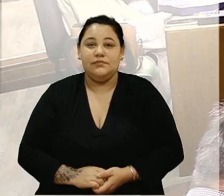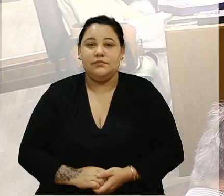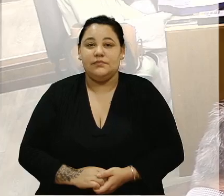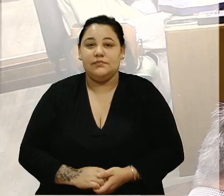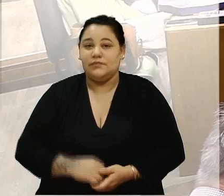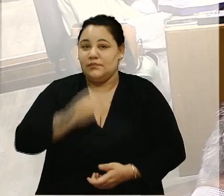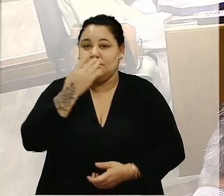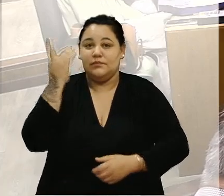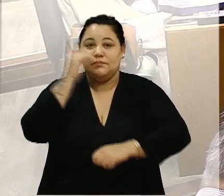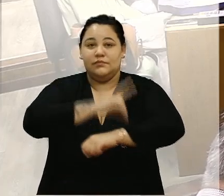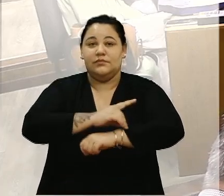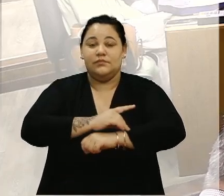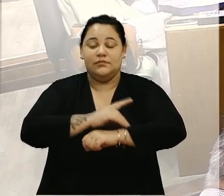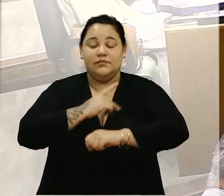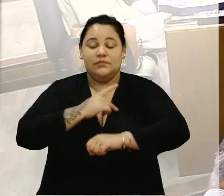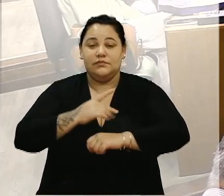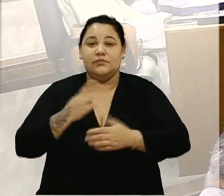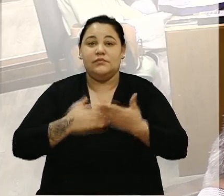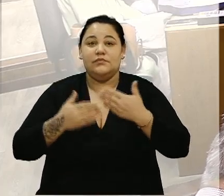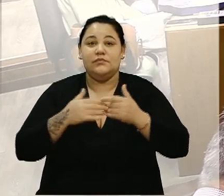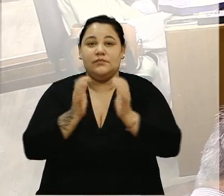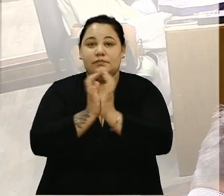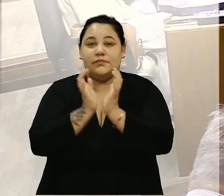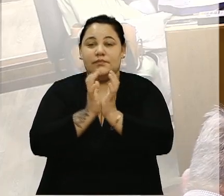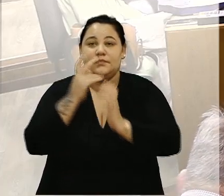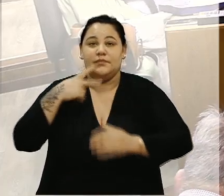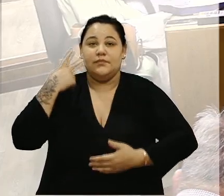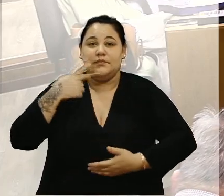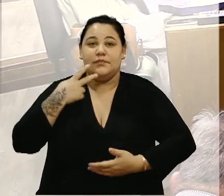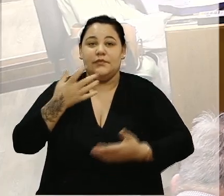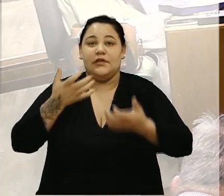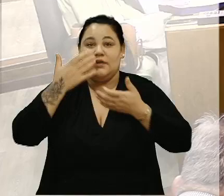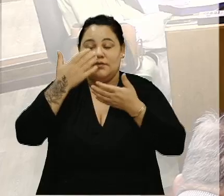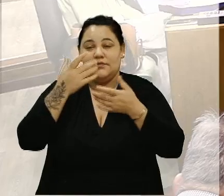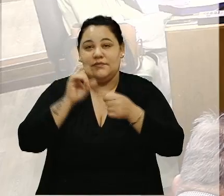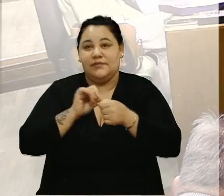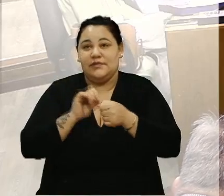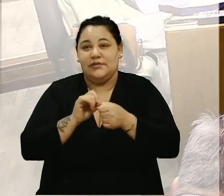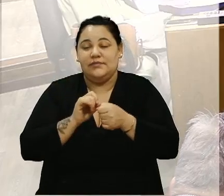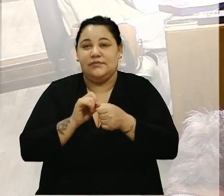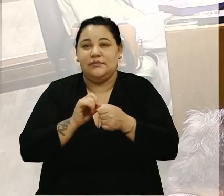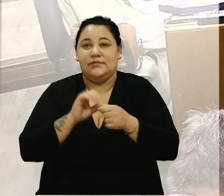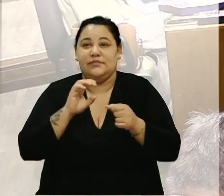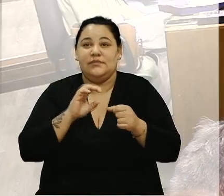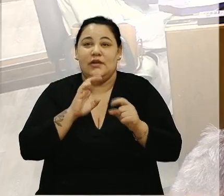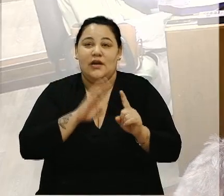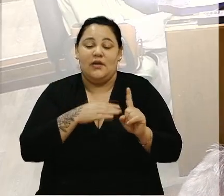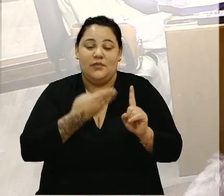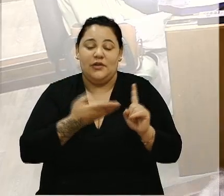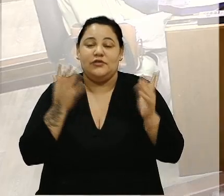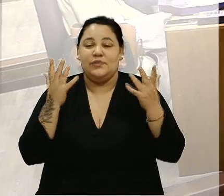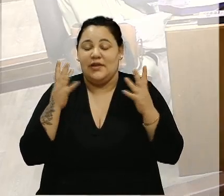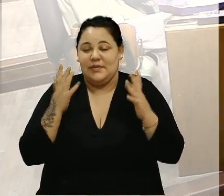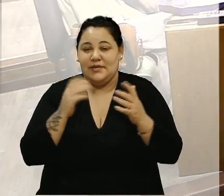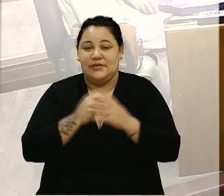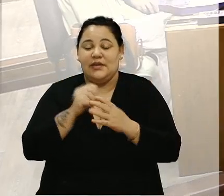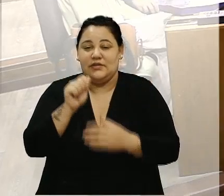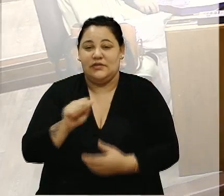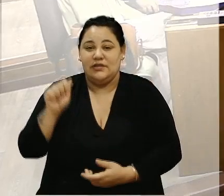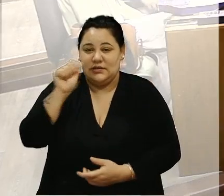Bom dia, presidente, colegas vereadores. Quero fazer um voto de congratulação à Associação Caxiense de Esporte